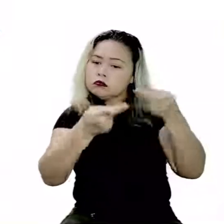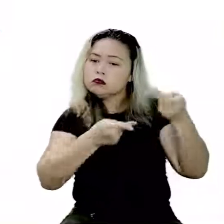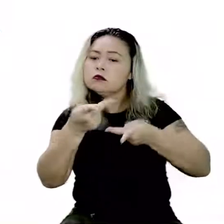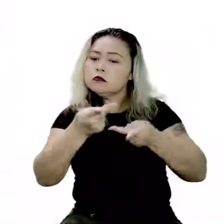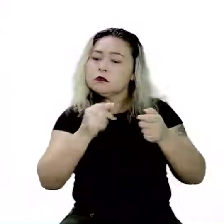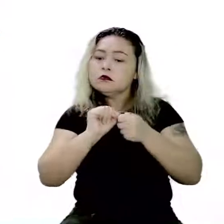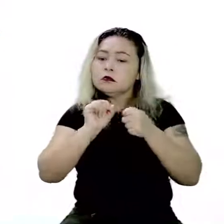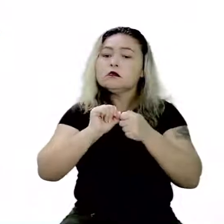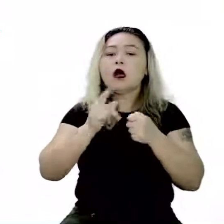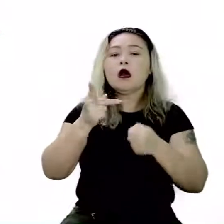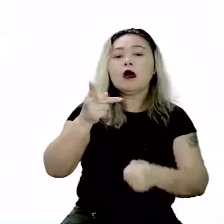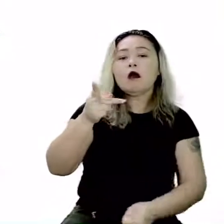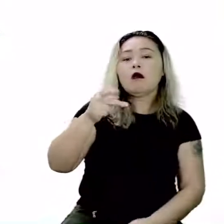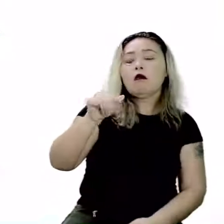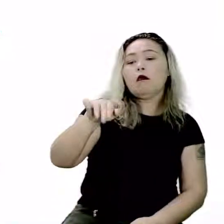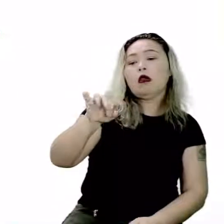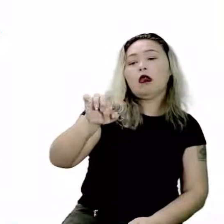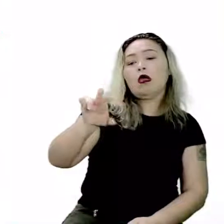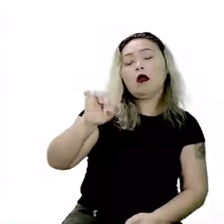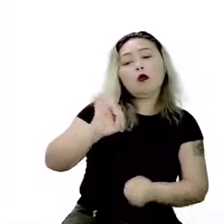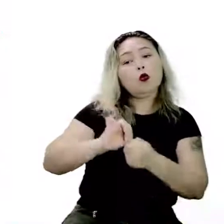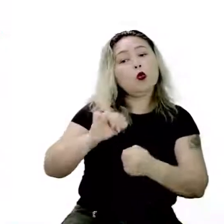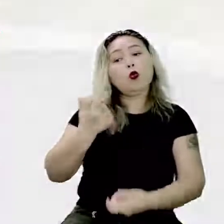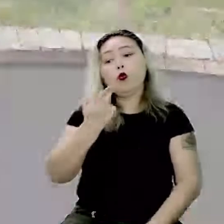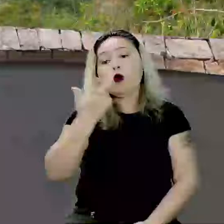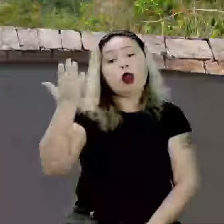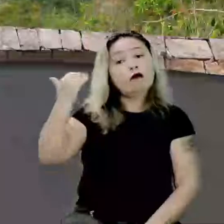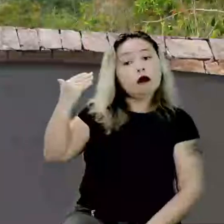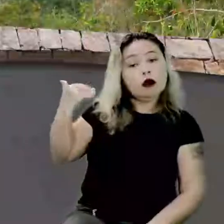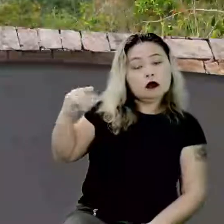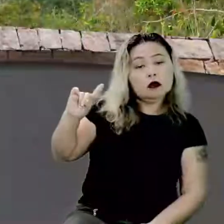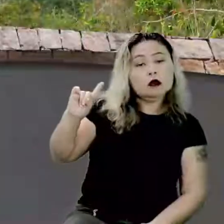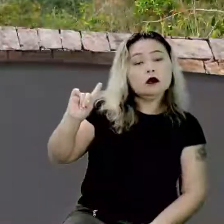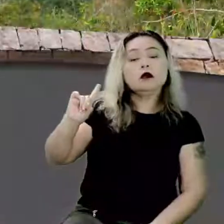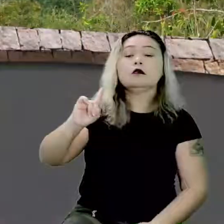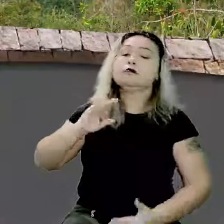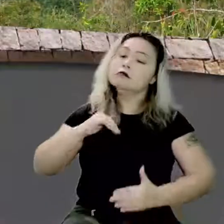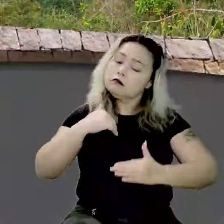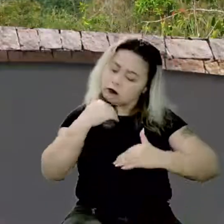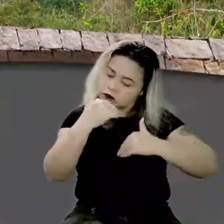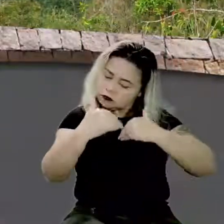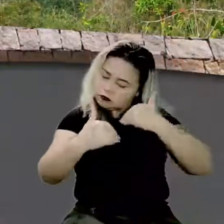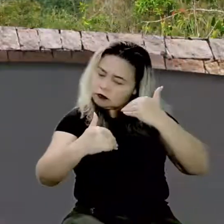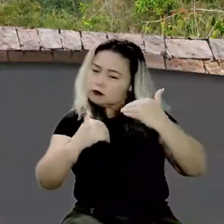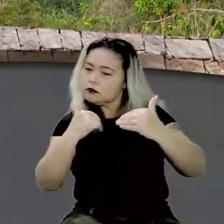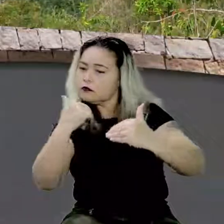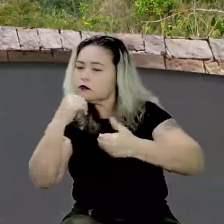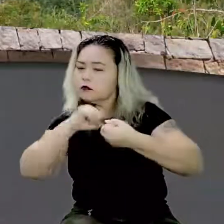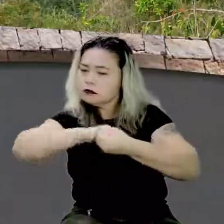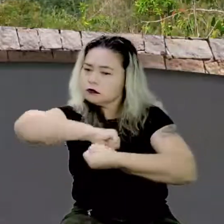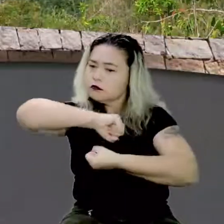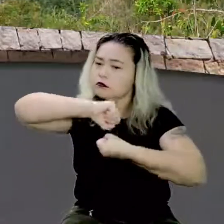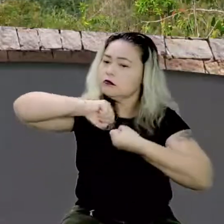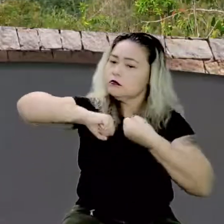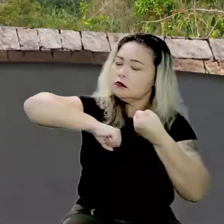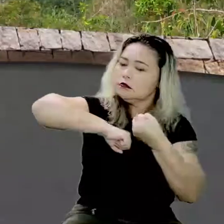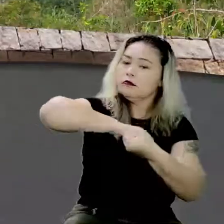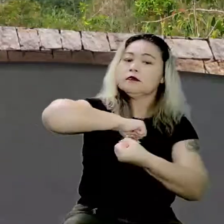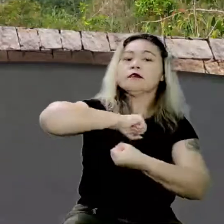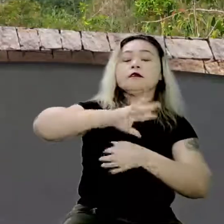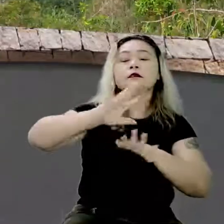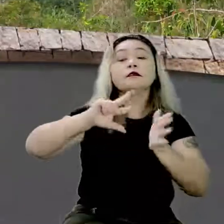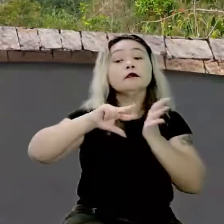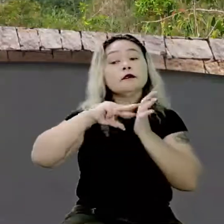coisa que não se falava no Polo Noroeste. Desenvolvimento sustentável. Ou